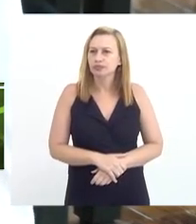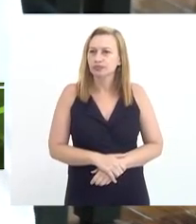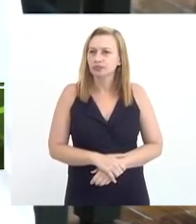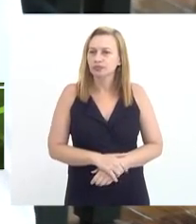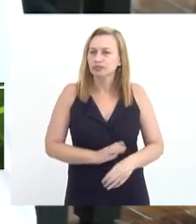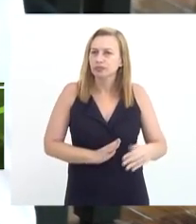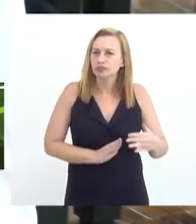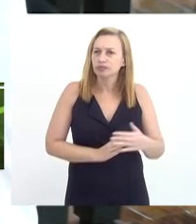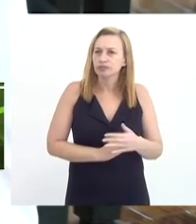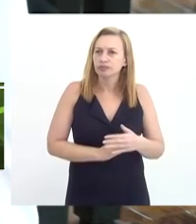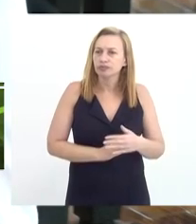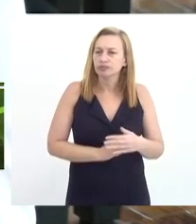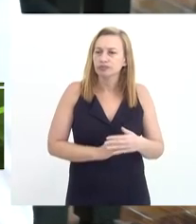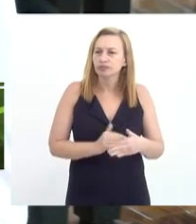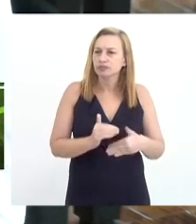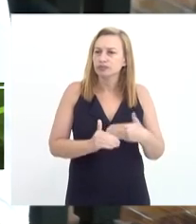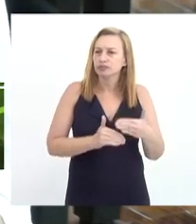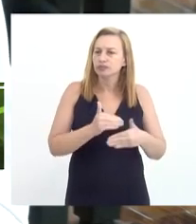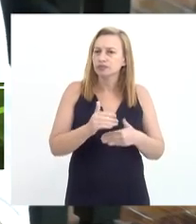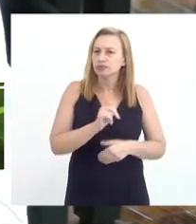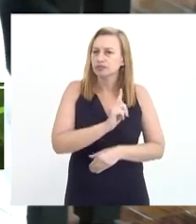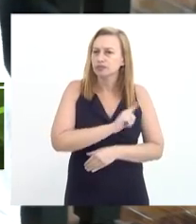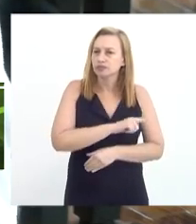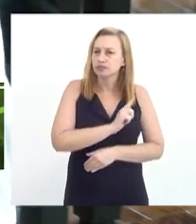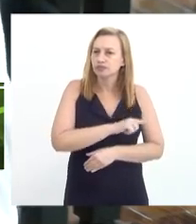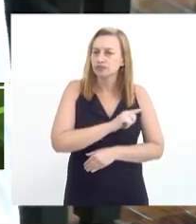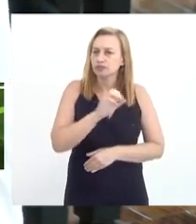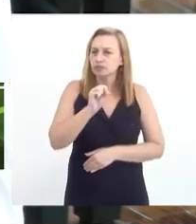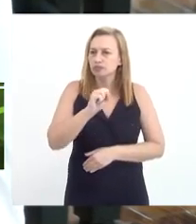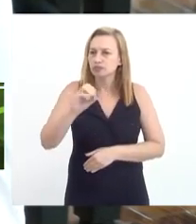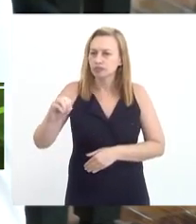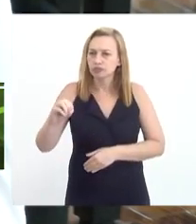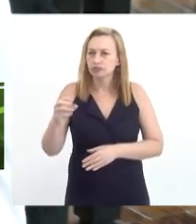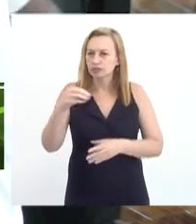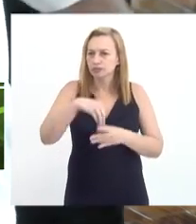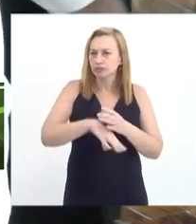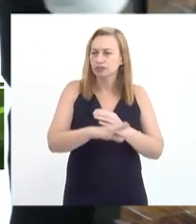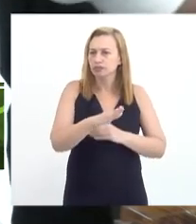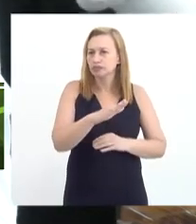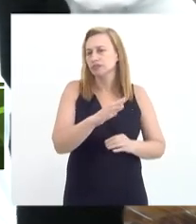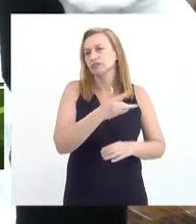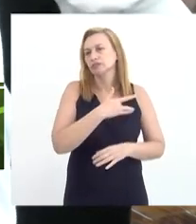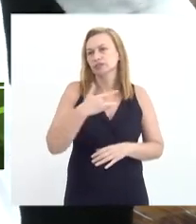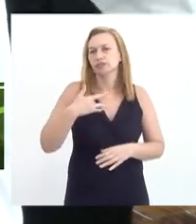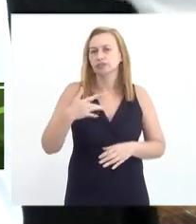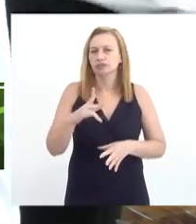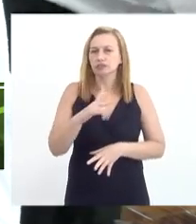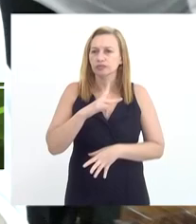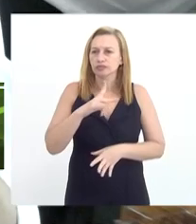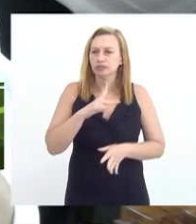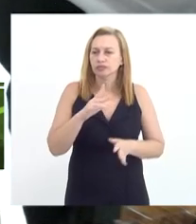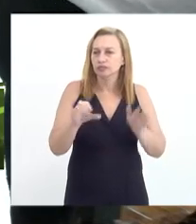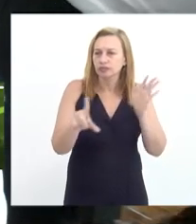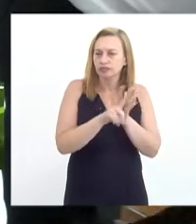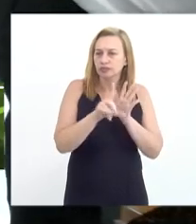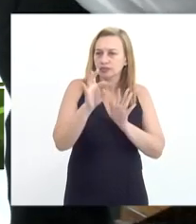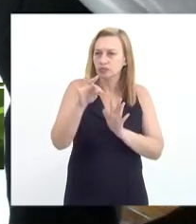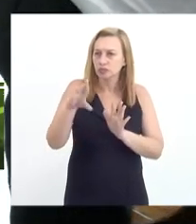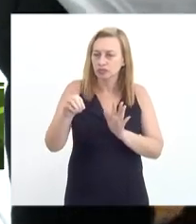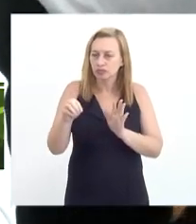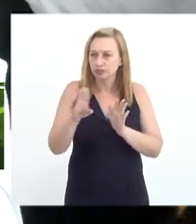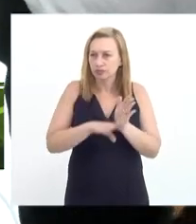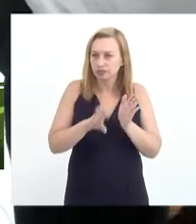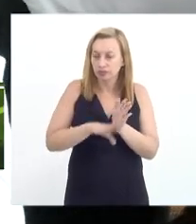interromper O processo De gestão Através de OAS Na saúde A própria lei Do teto de gastos Excepcionalizou